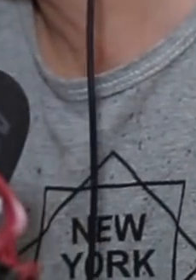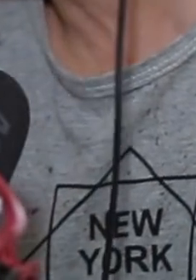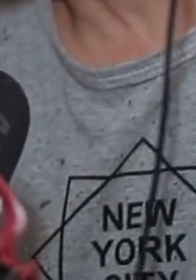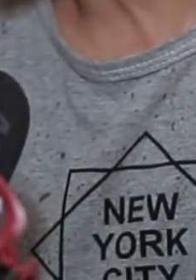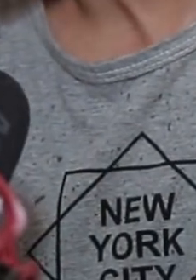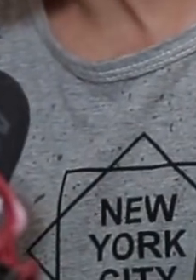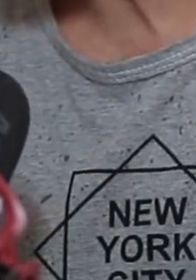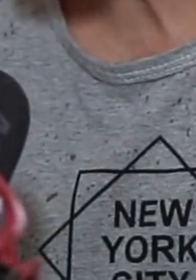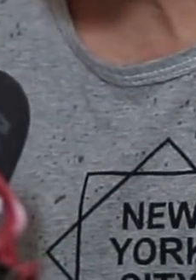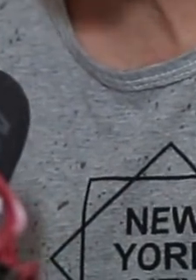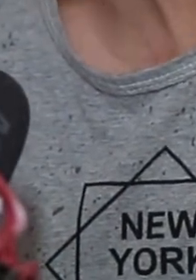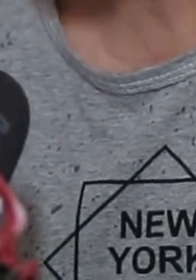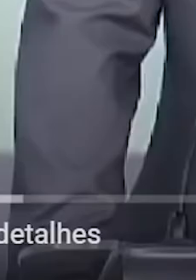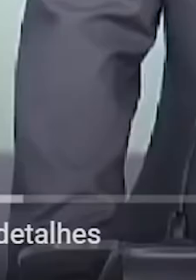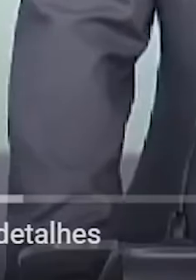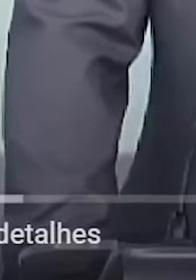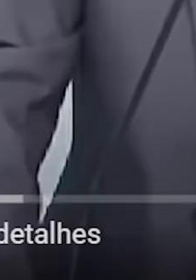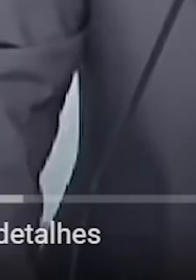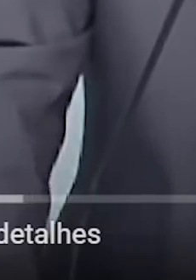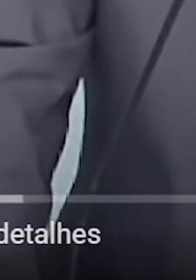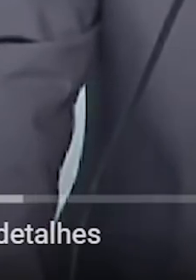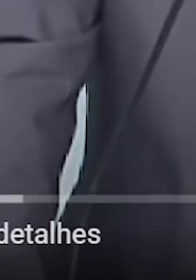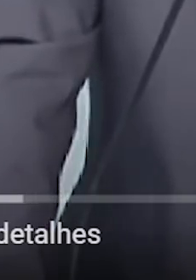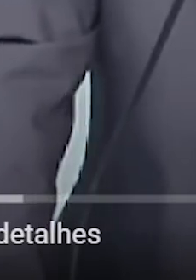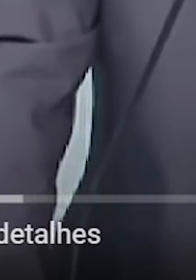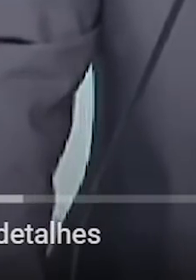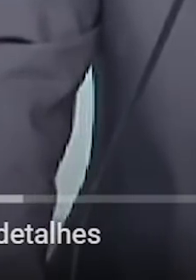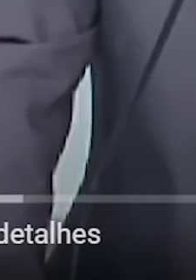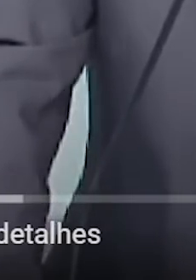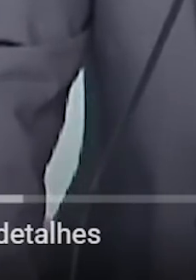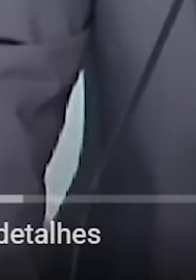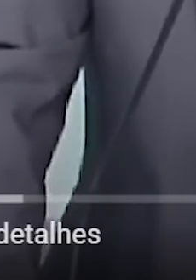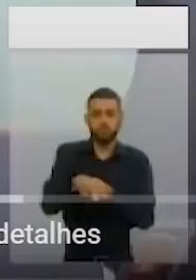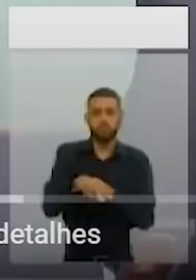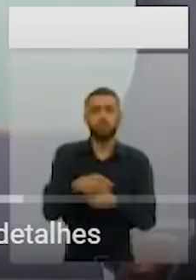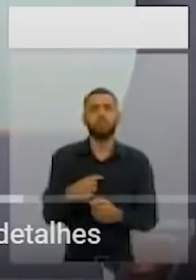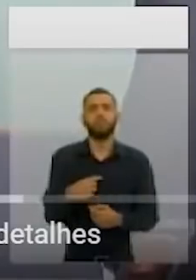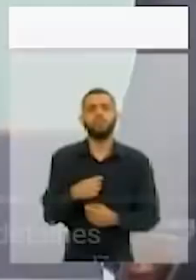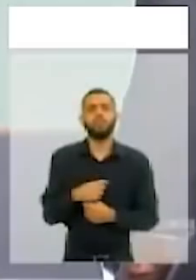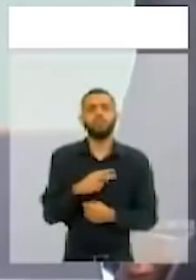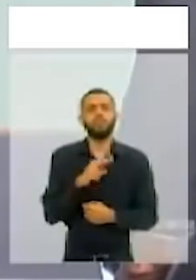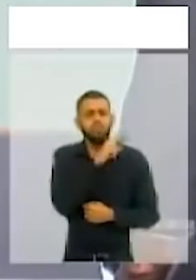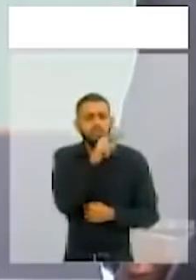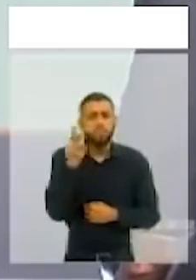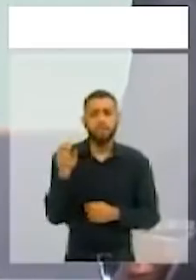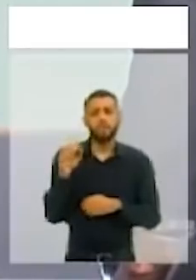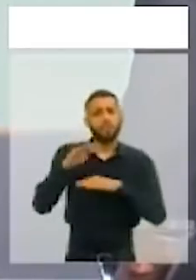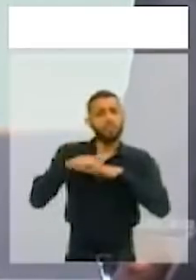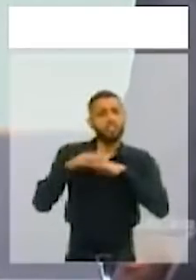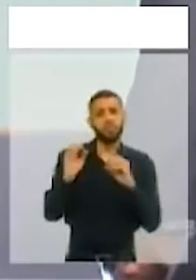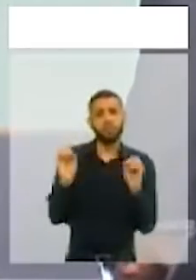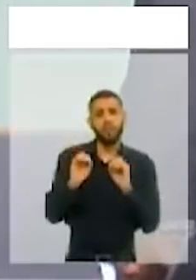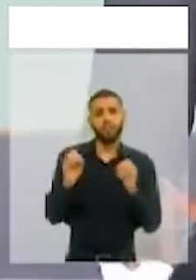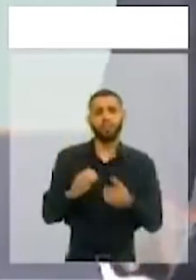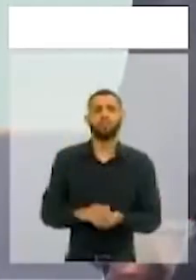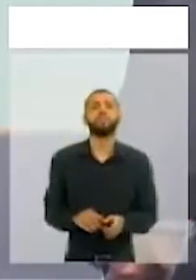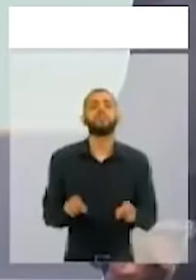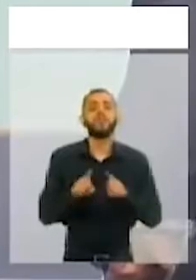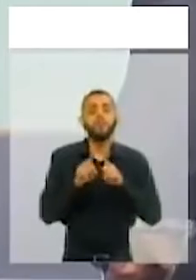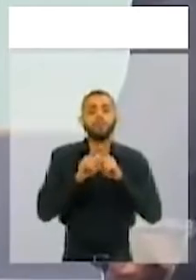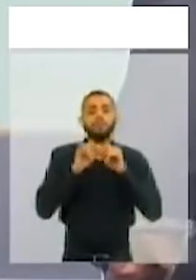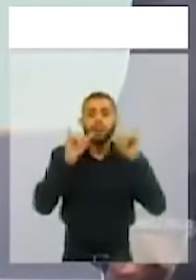Deus. Vamos assistir. Glória a Deus. Adeus. Quero falar algo mais aqui para a nação